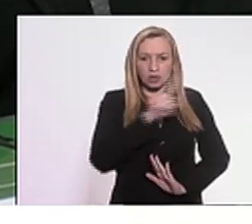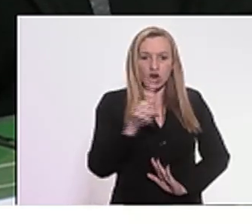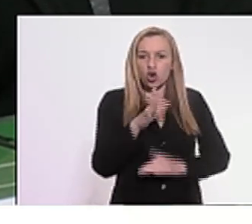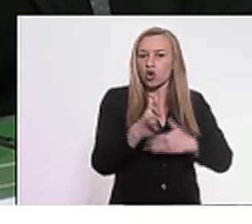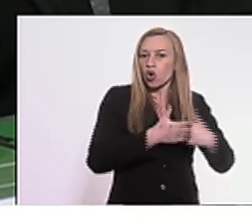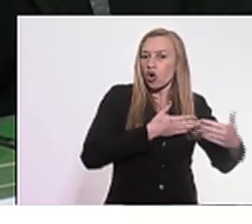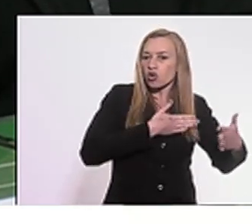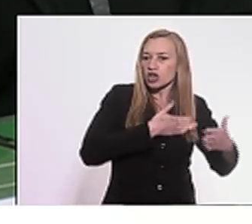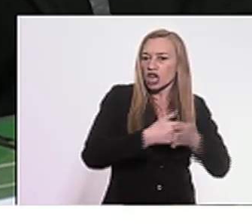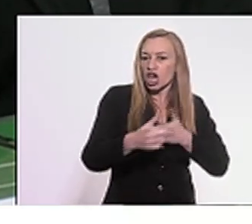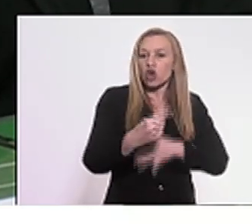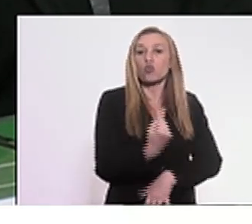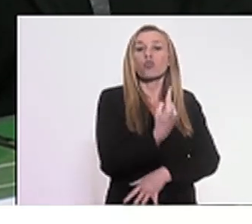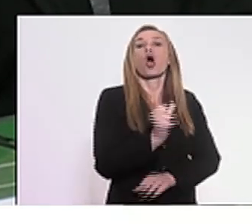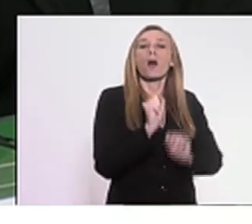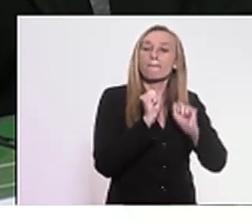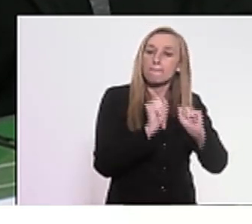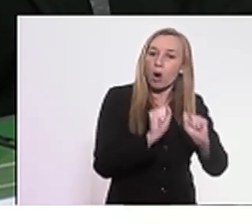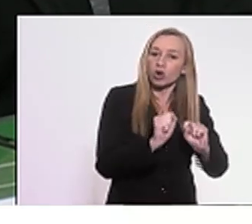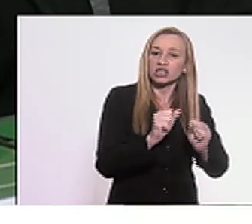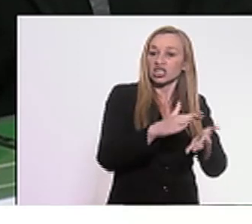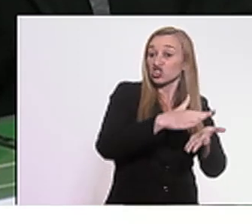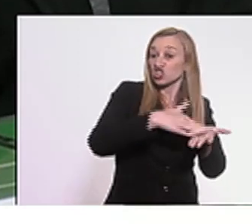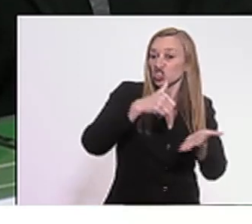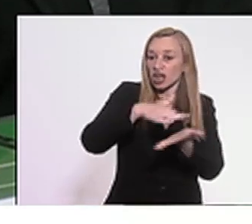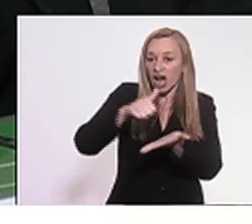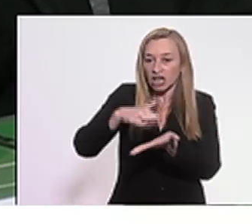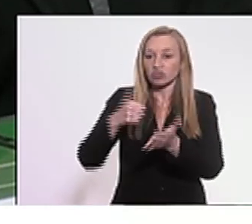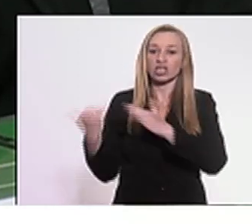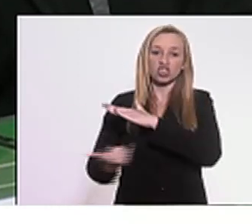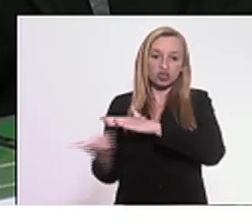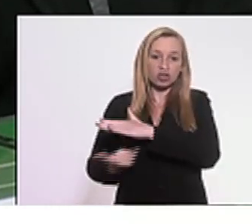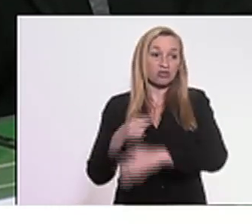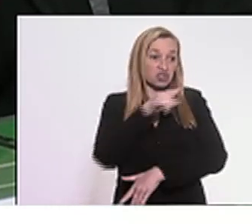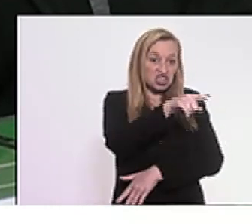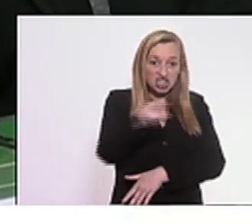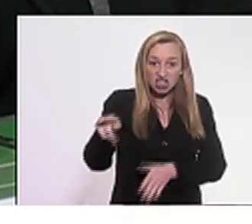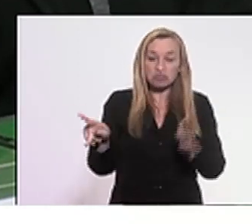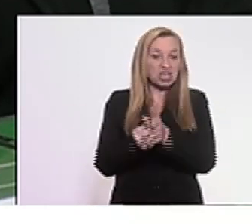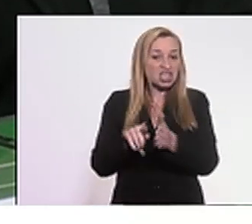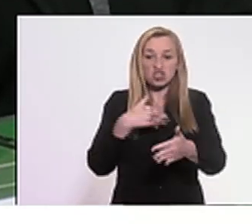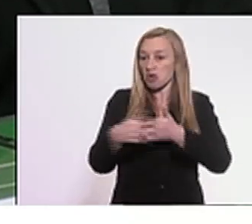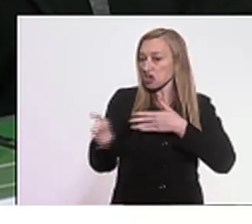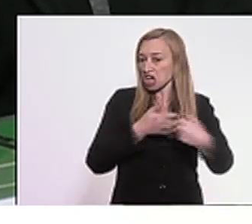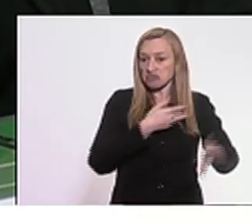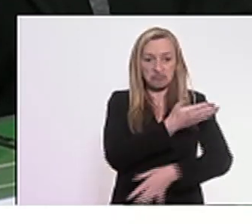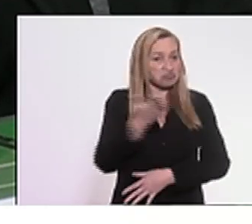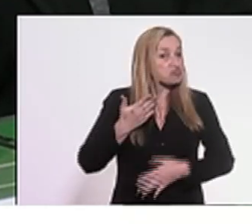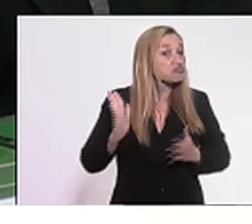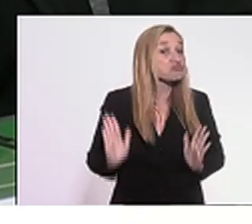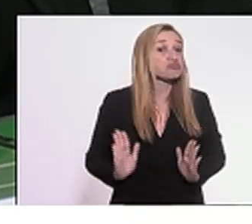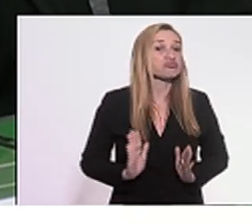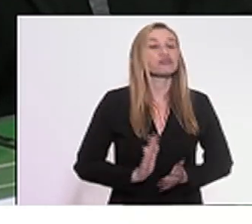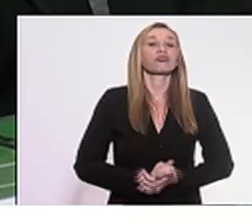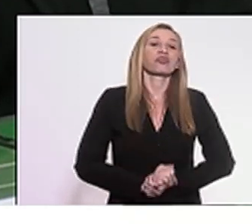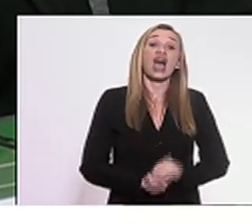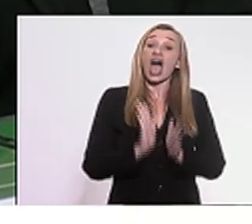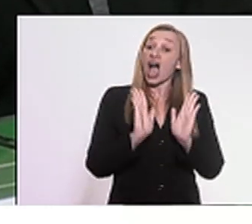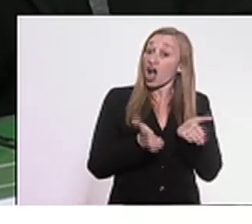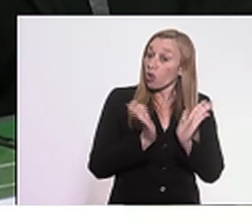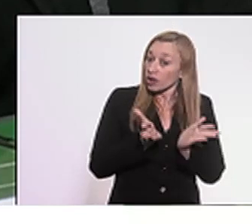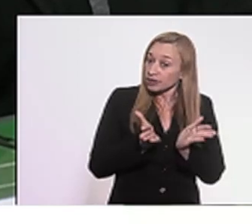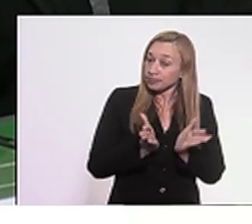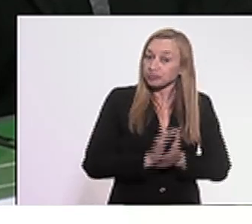um pode ser banido da instituição que vocês pertencem. Qualquer um pode ser banido.